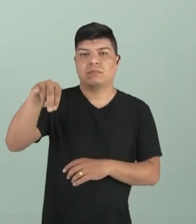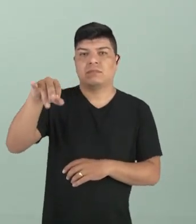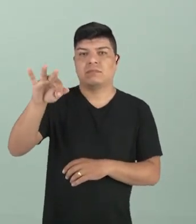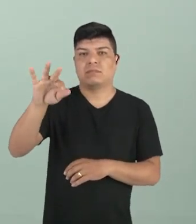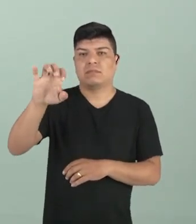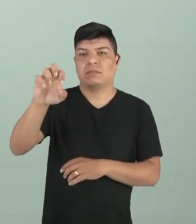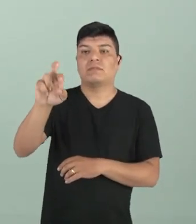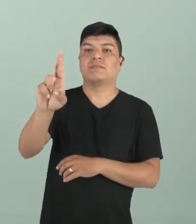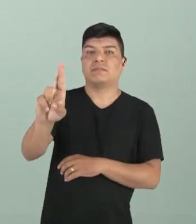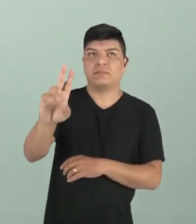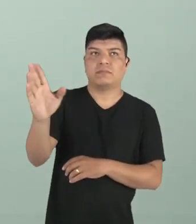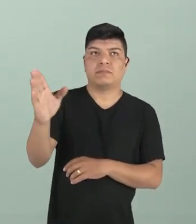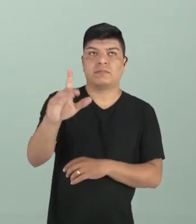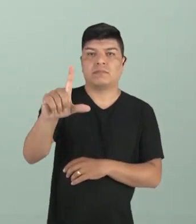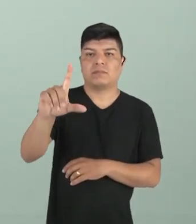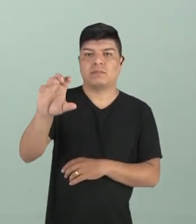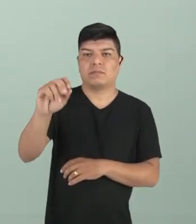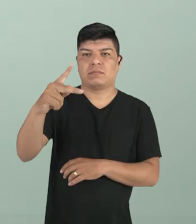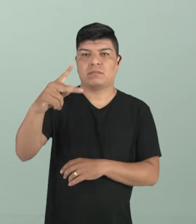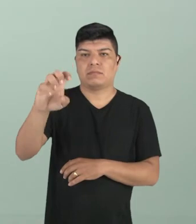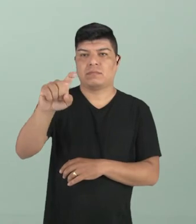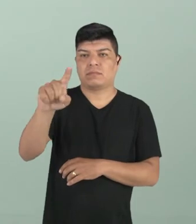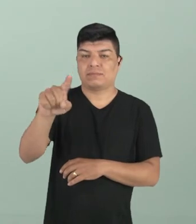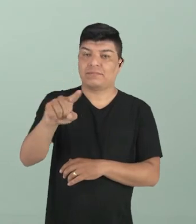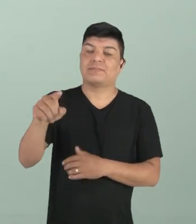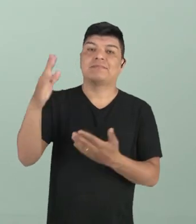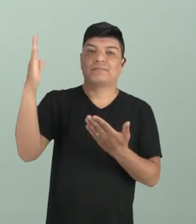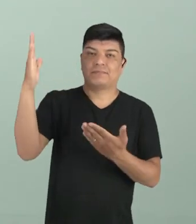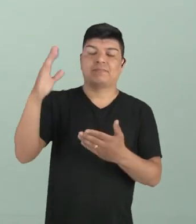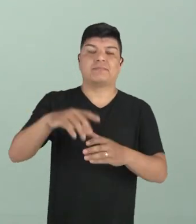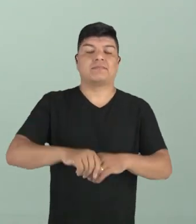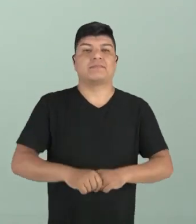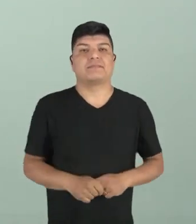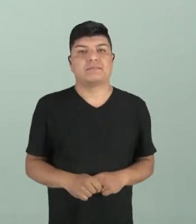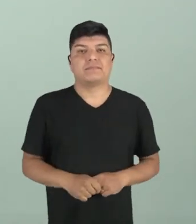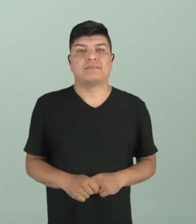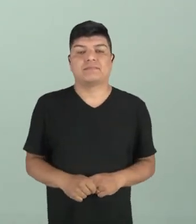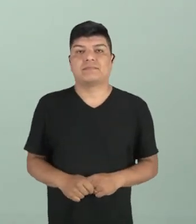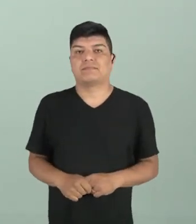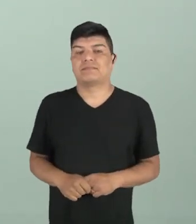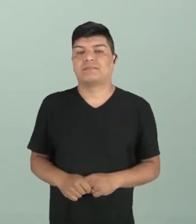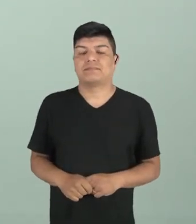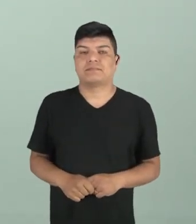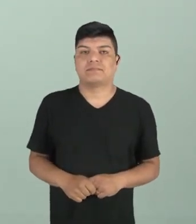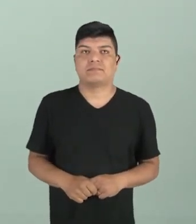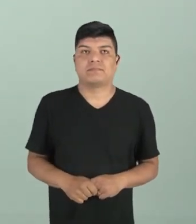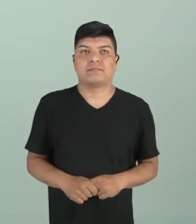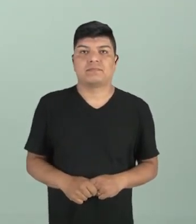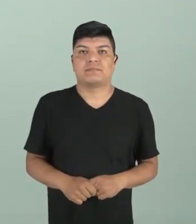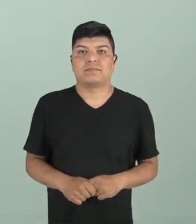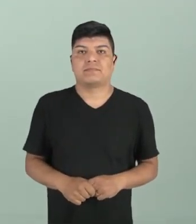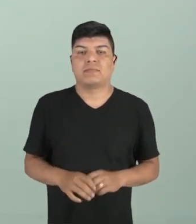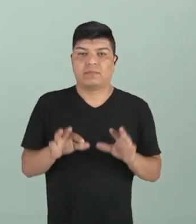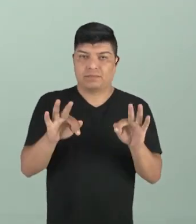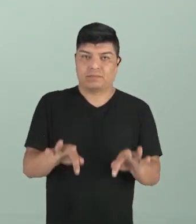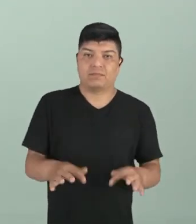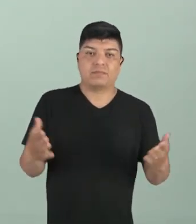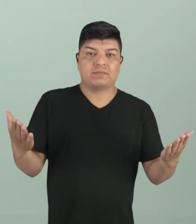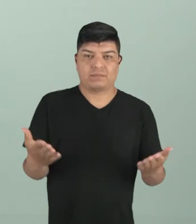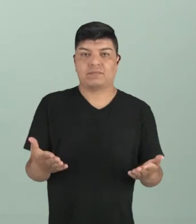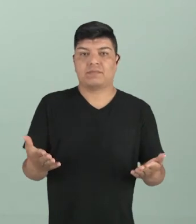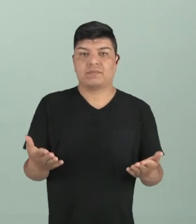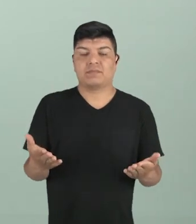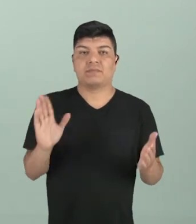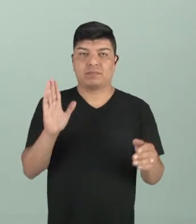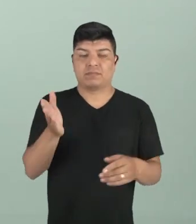tá? E aí trouxe essa questão aí que ficou em destaque, tá, galerinha? Então é isso aí, galera. Para finalizar aqui, né,